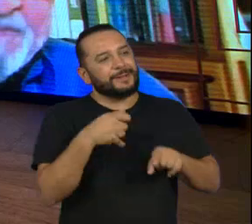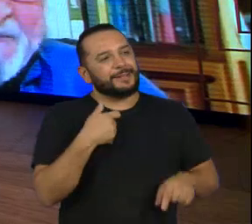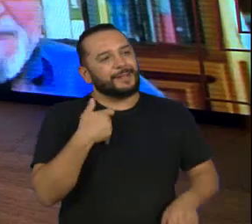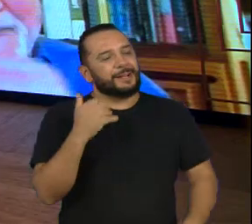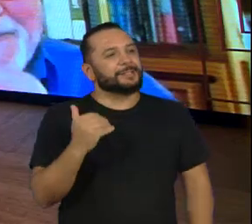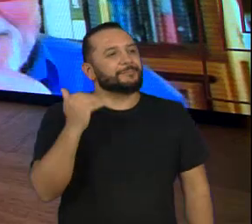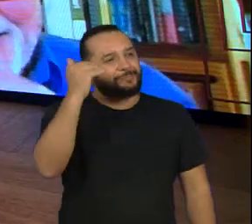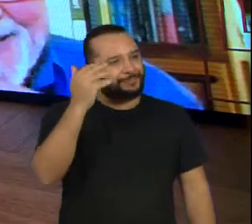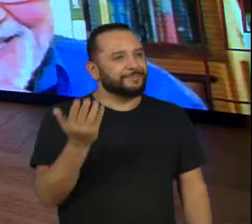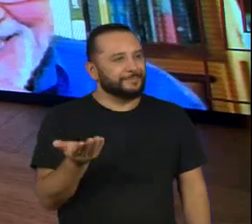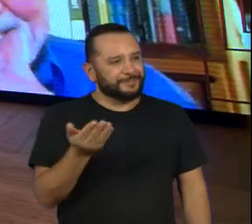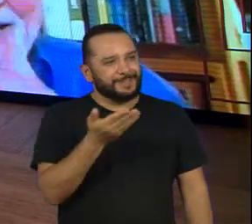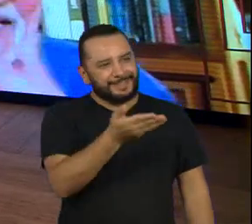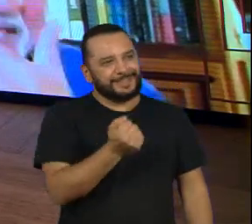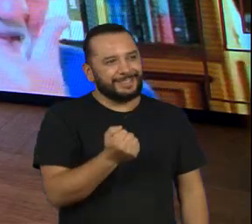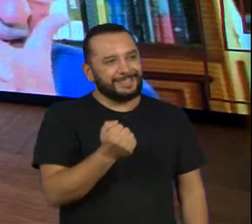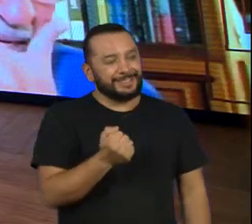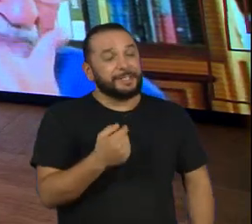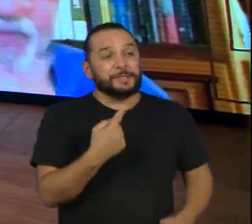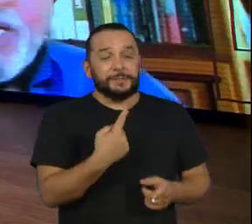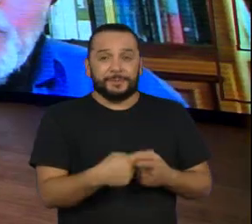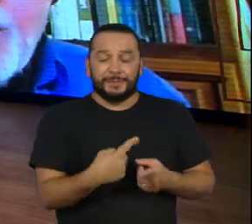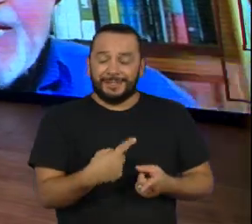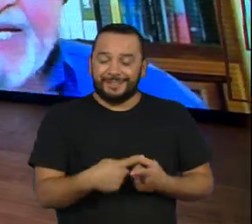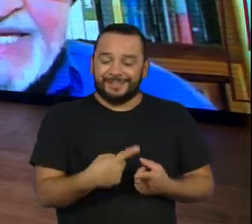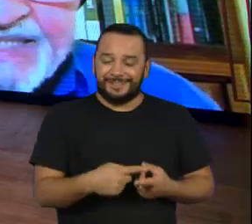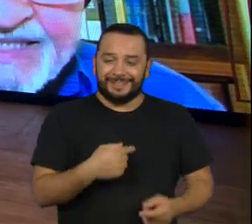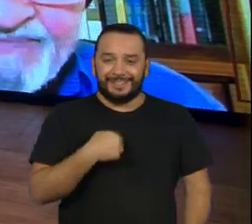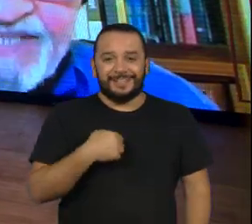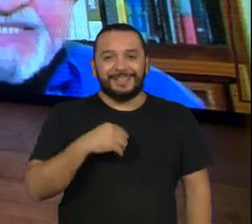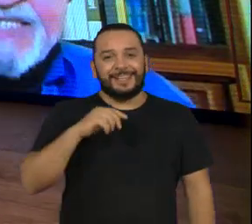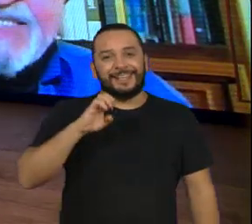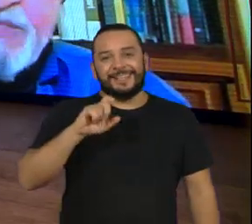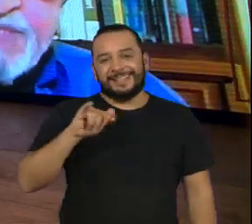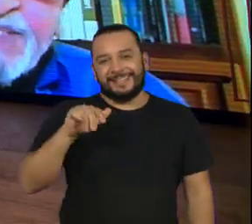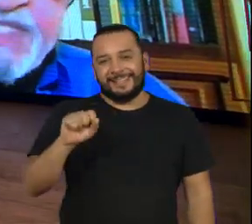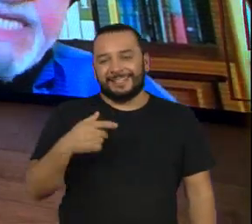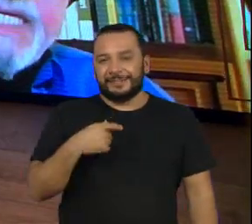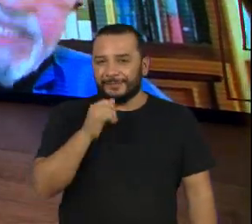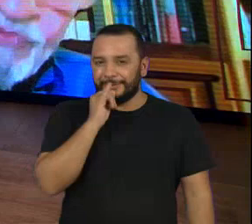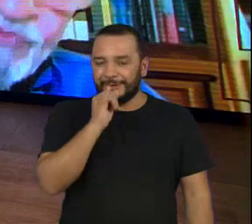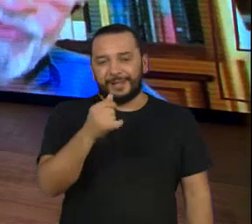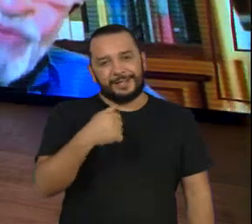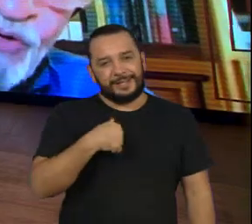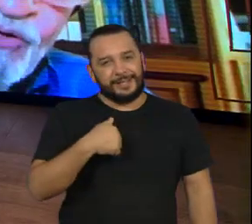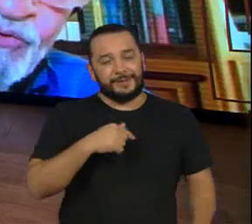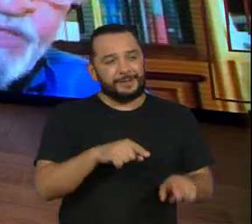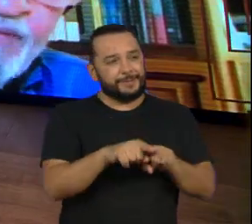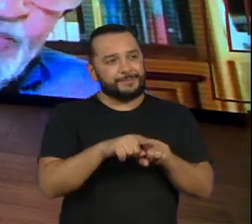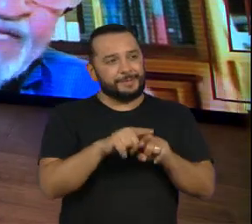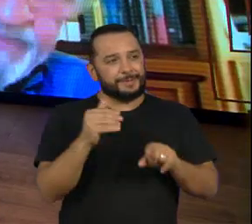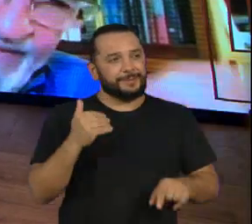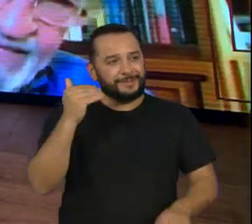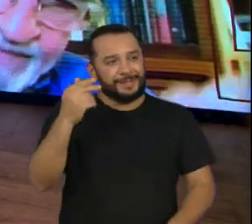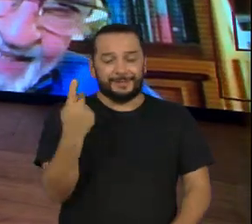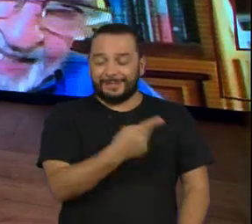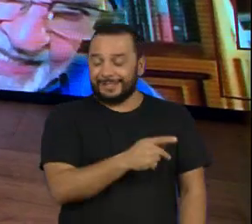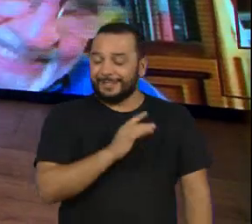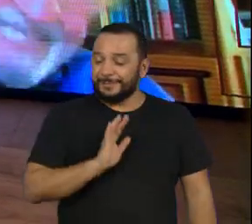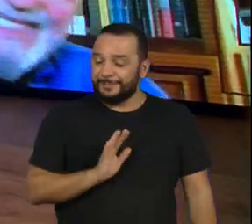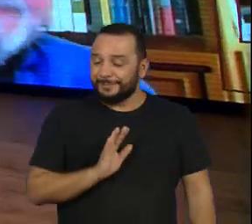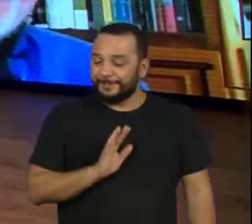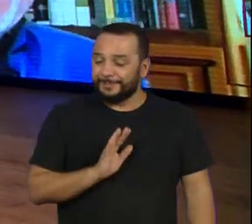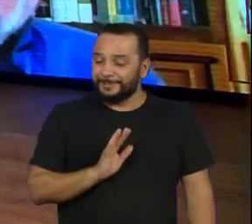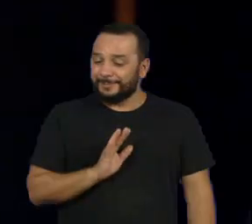velho, né? Porque o Elias faz questão de dizer que eu sou o irmão mais velho